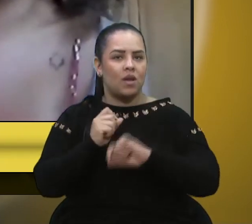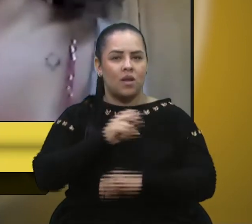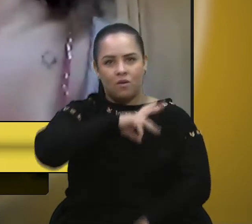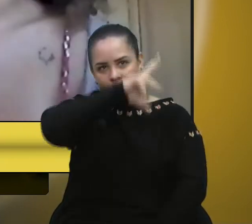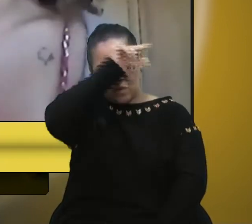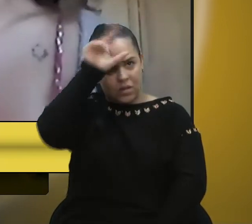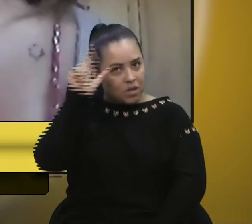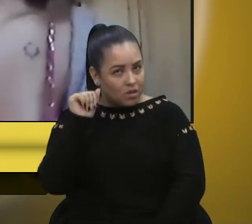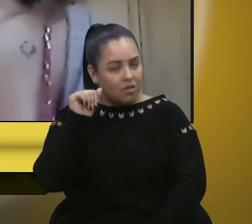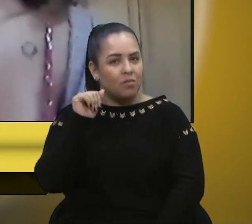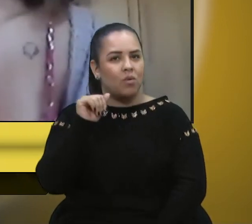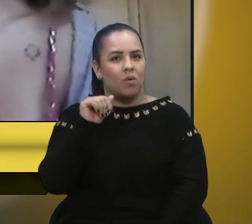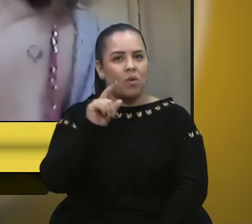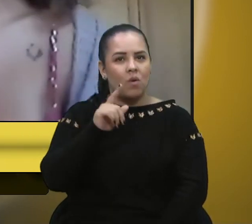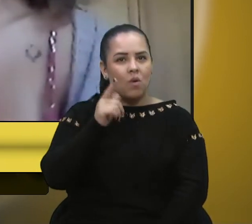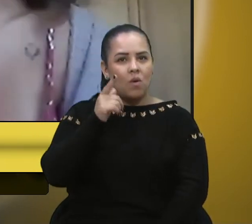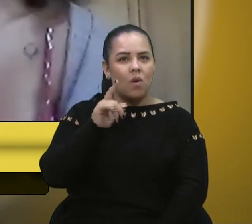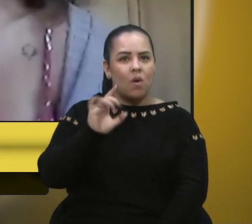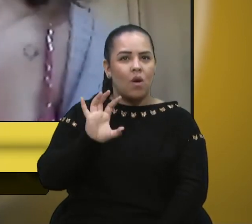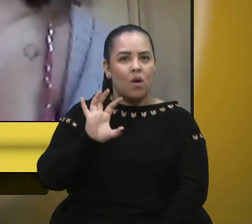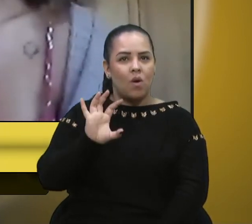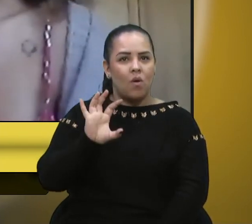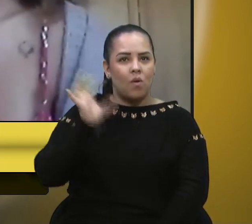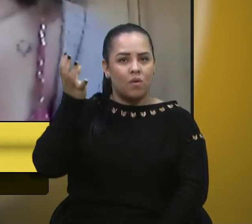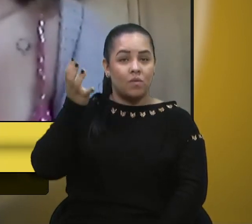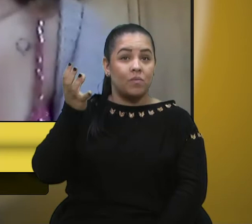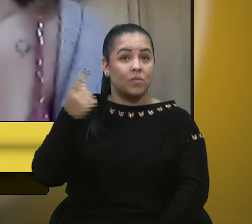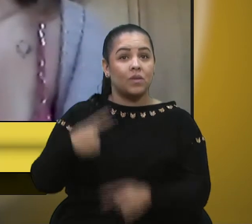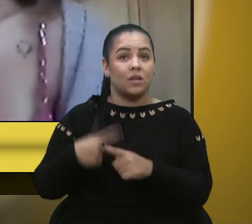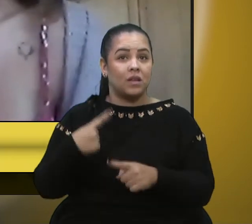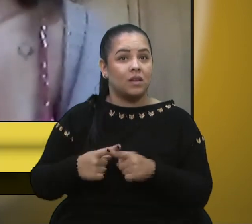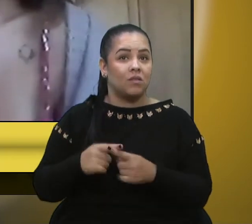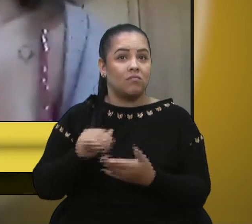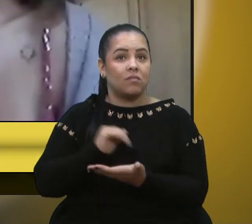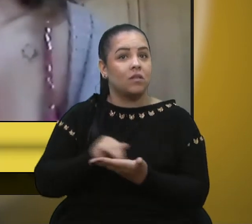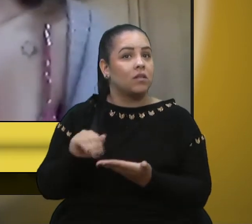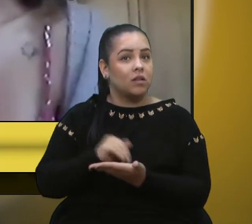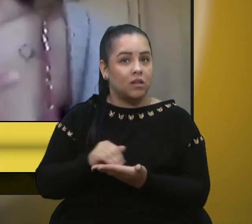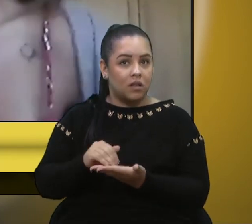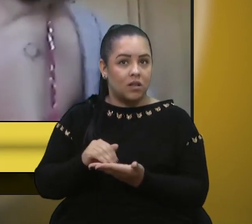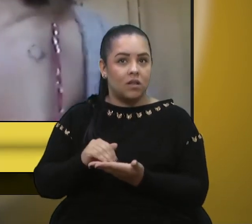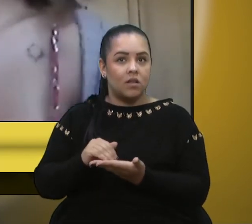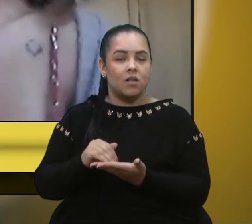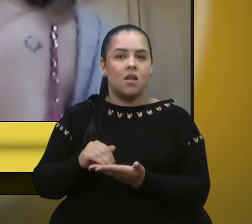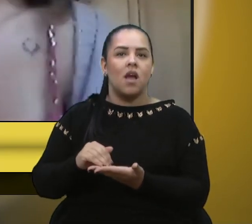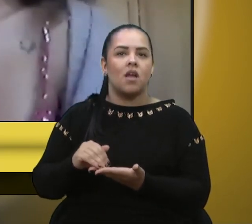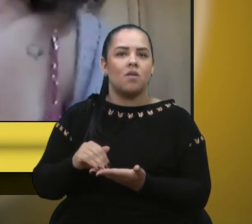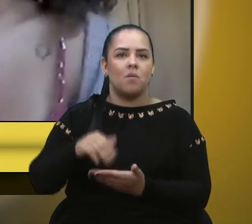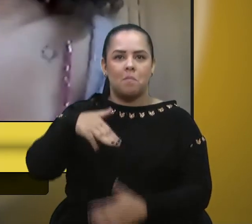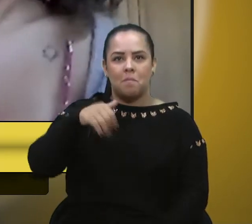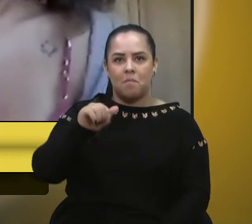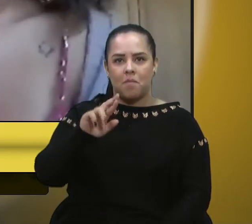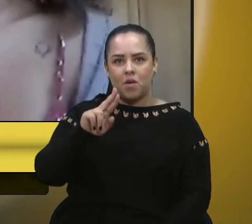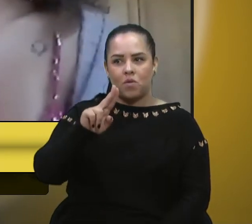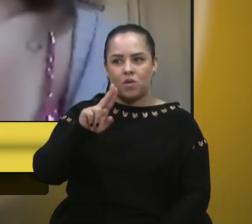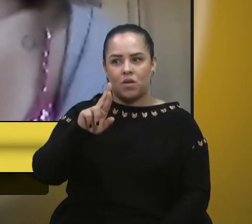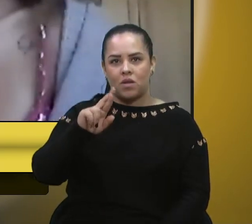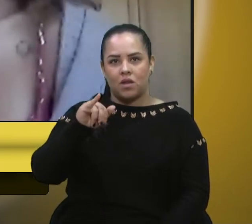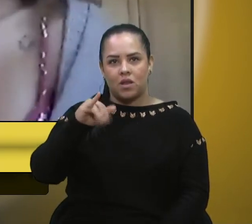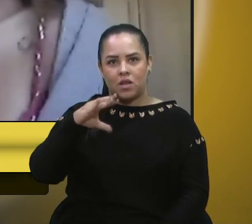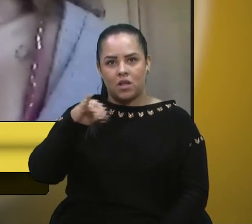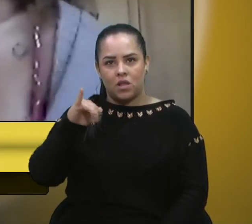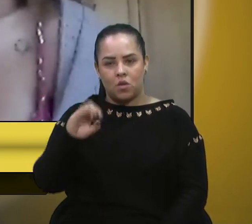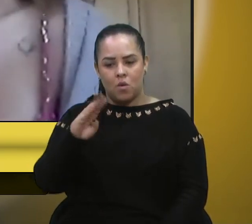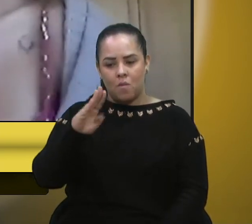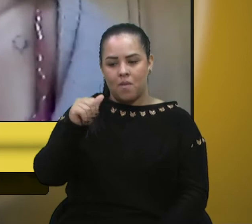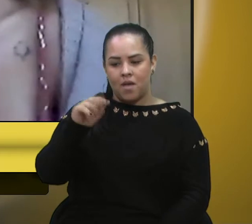enfrenta. Inclusive, na audiência pública, o secretário Maurício Batista apresenta que há a